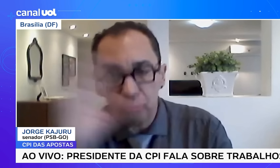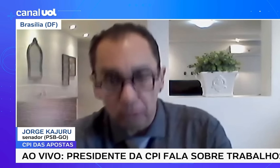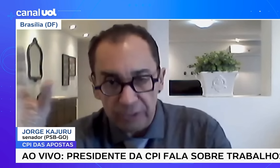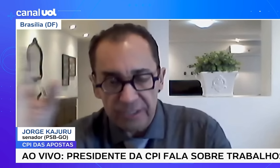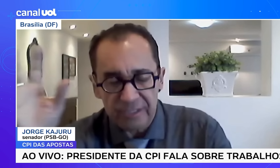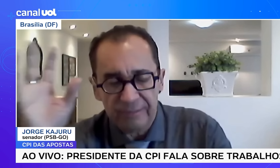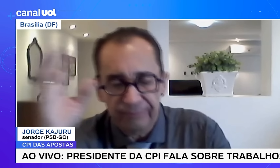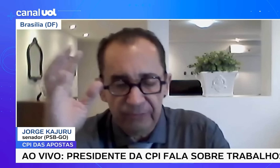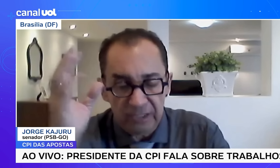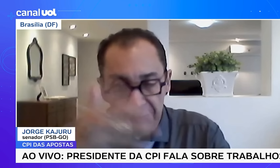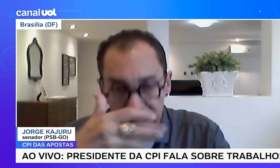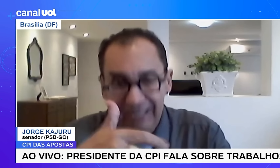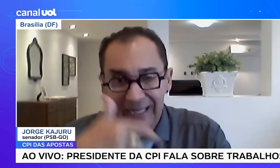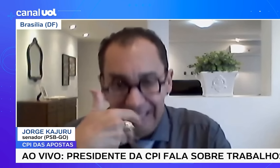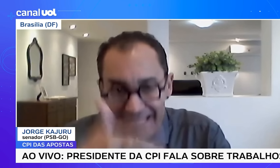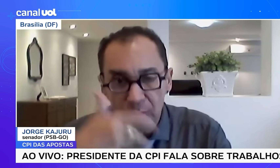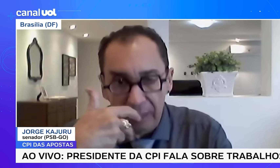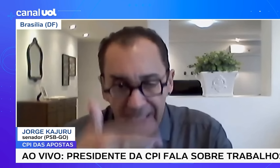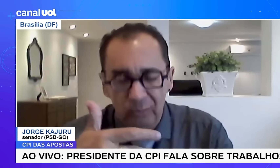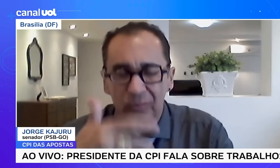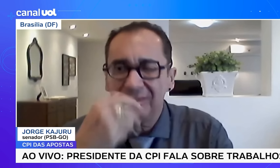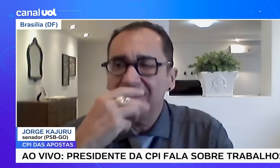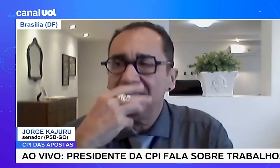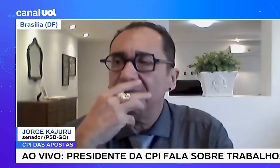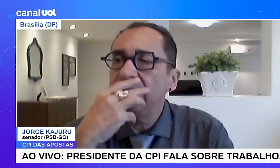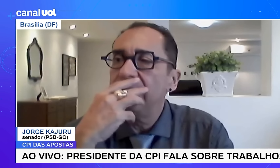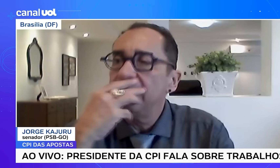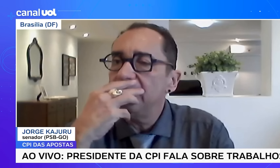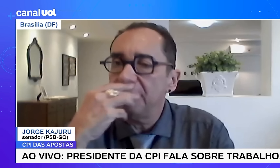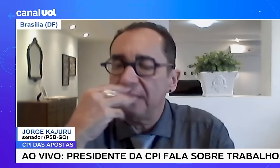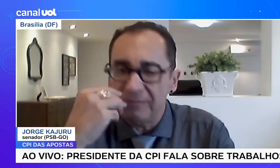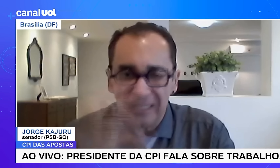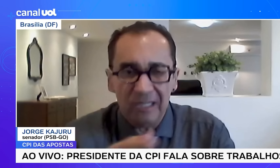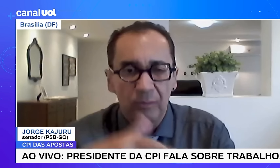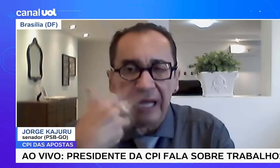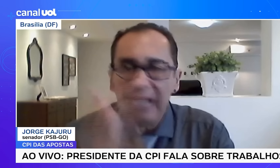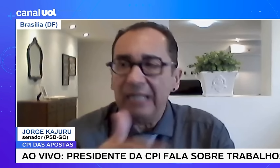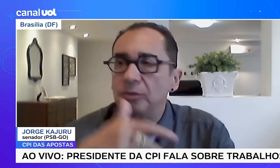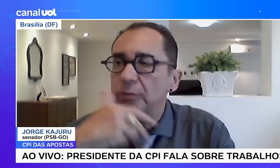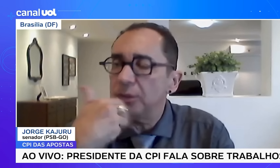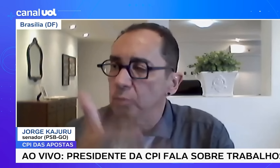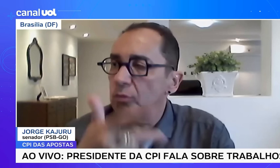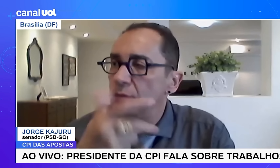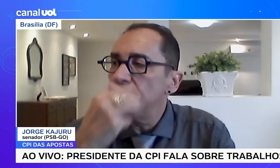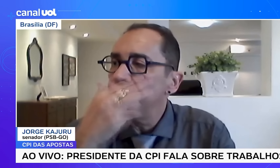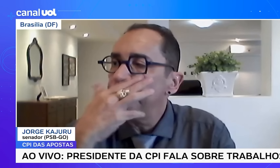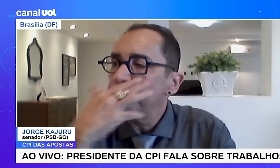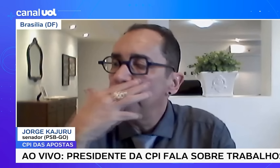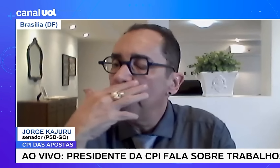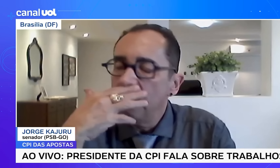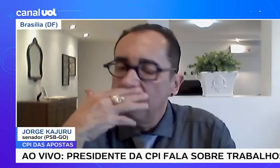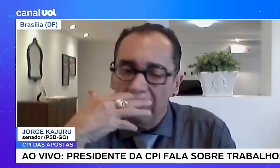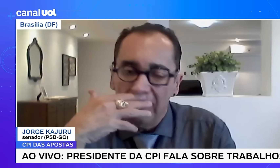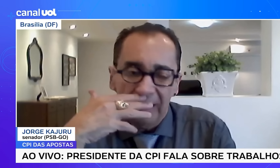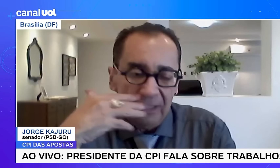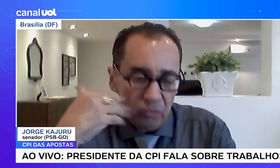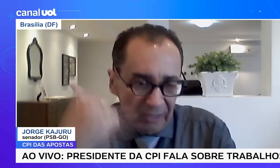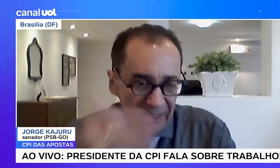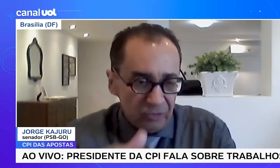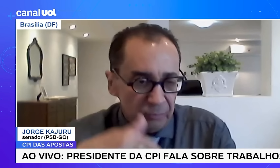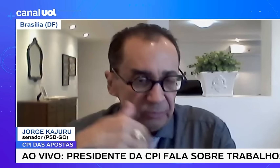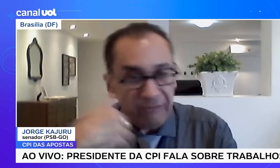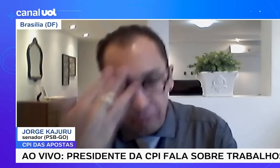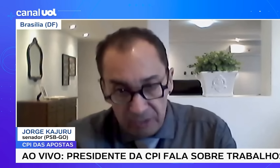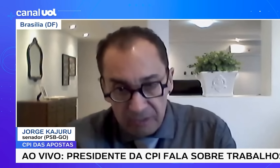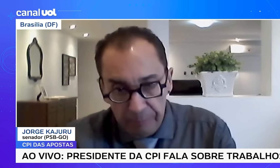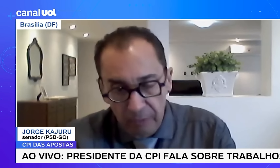de trabalhar com os dois de trabalhar lado a lado em televisão em rádio em tudo em